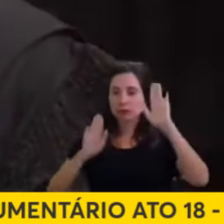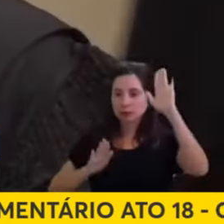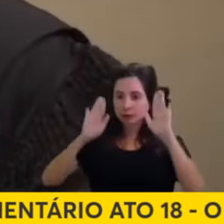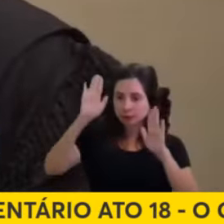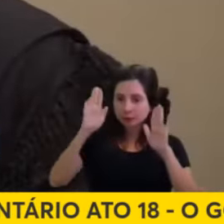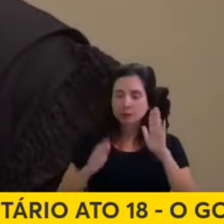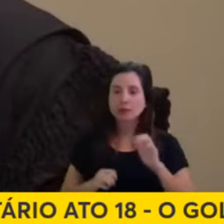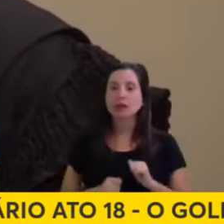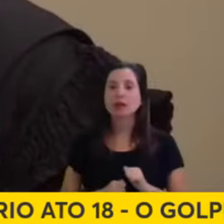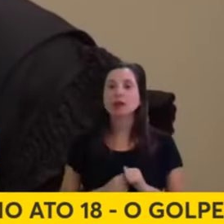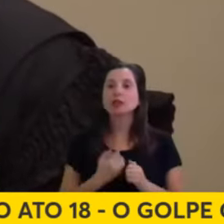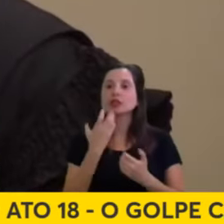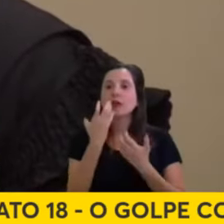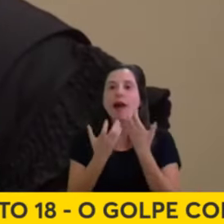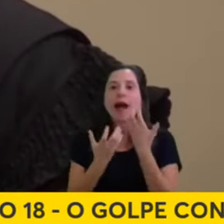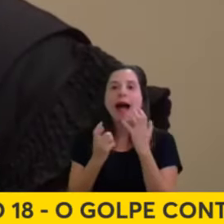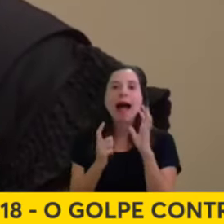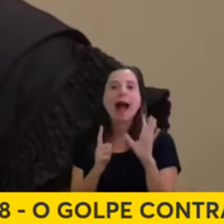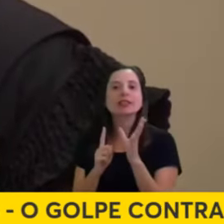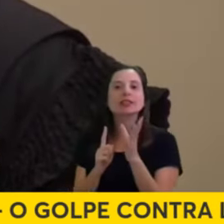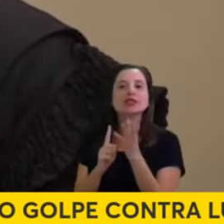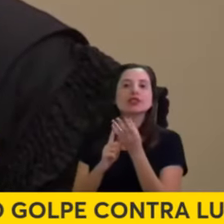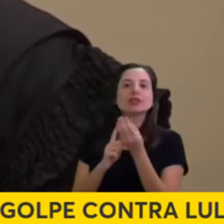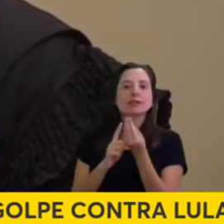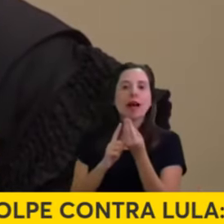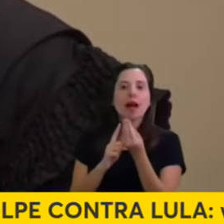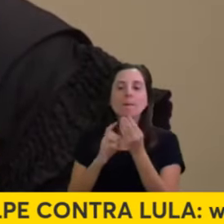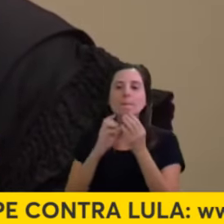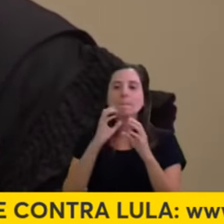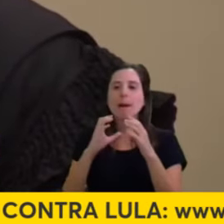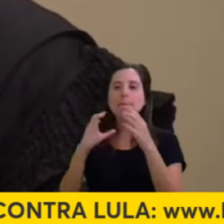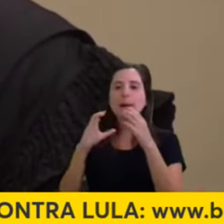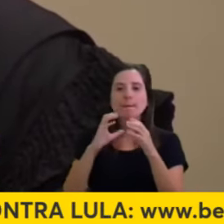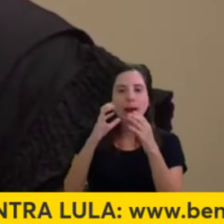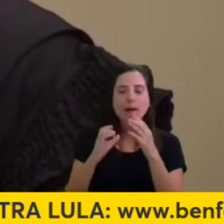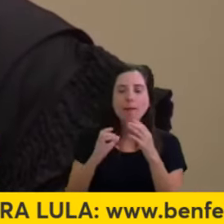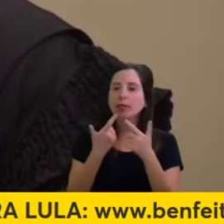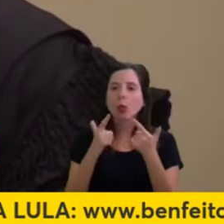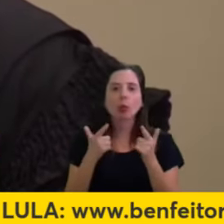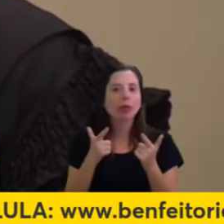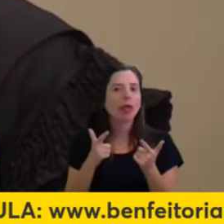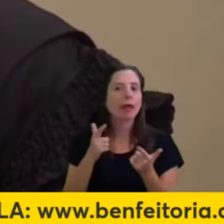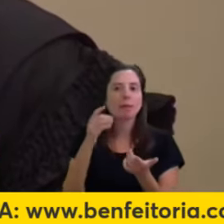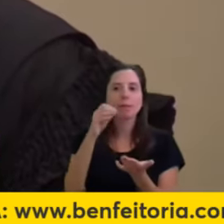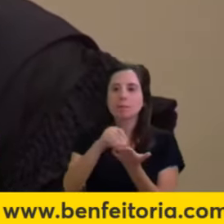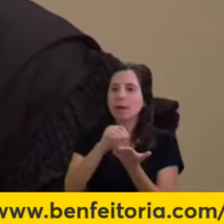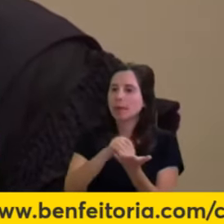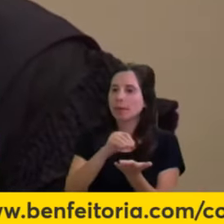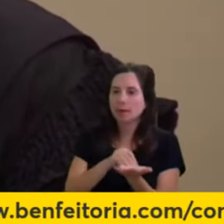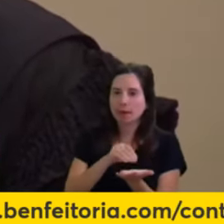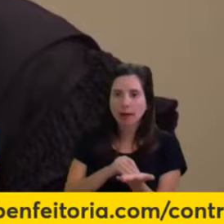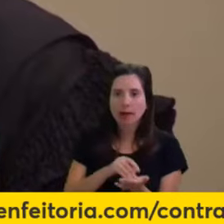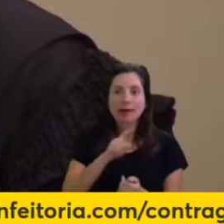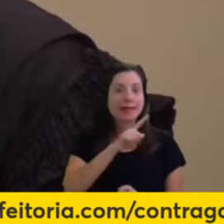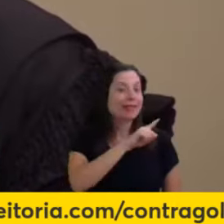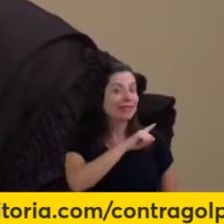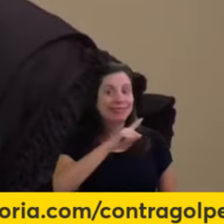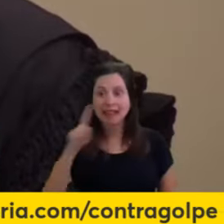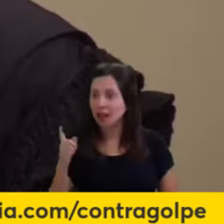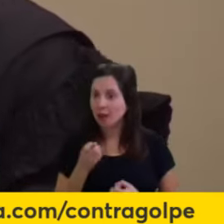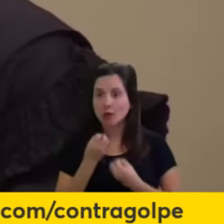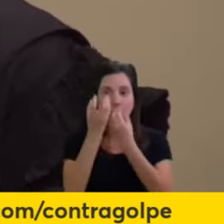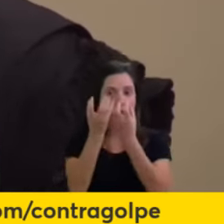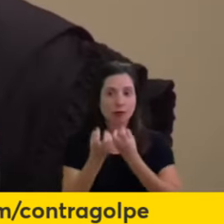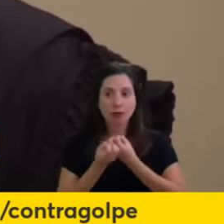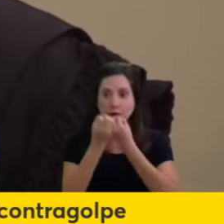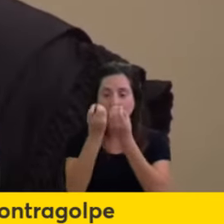doado por artistas da região gastos de propaganda sem registro de pagamento valor arrecadado a maior não declarado na prestação de contas